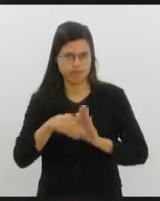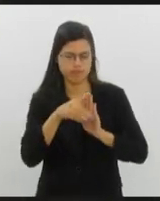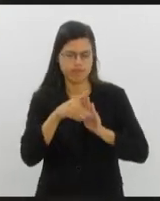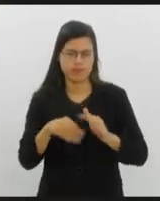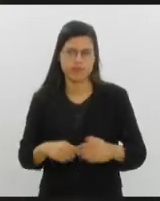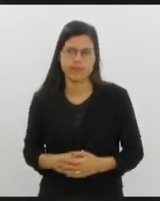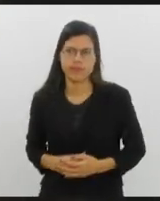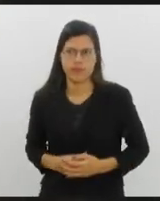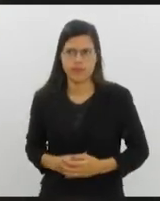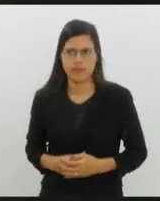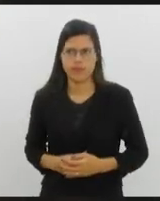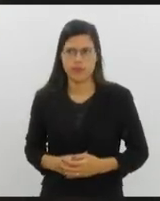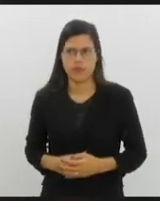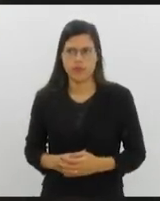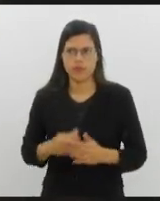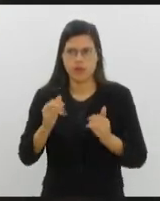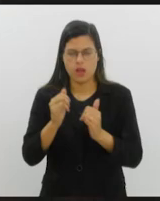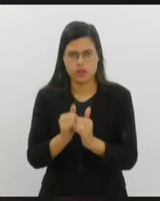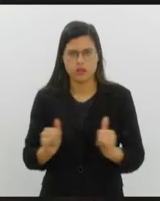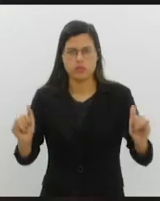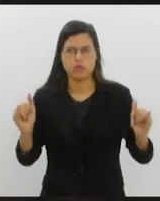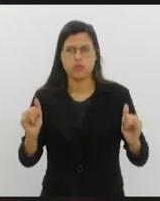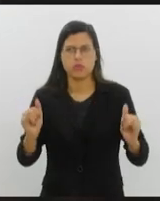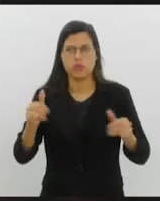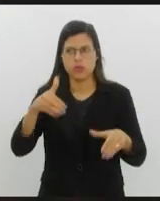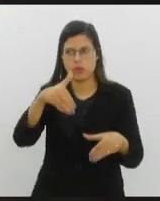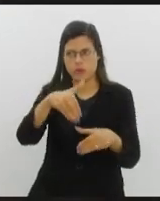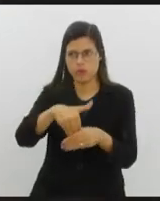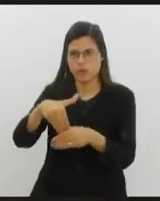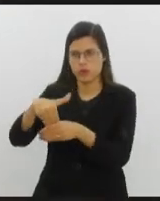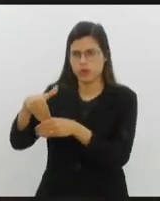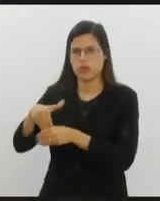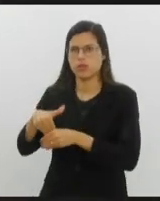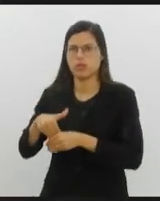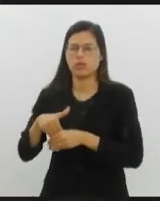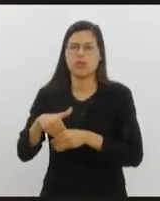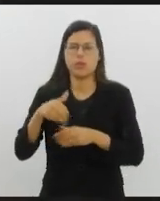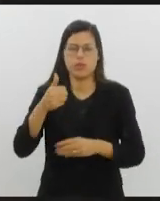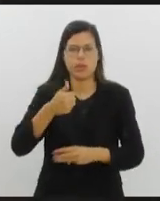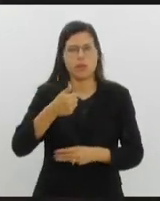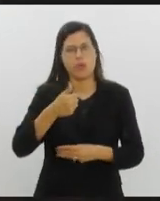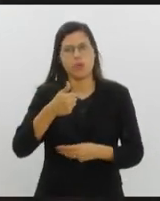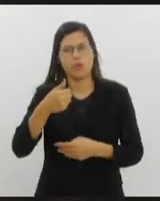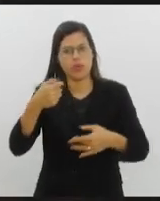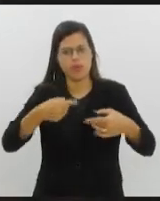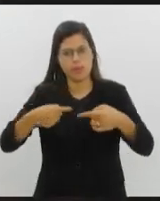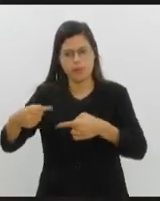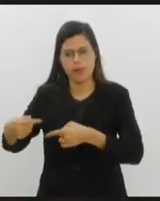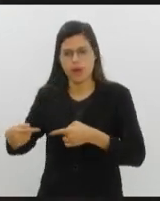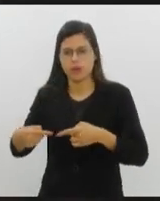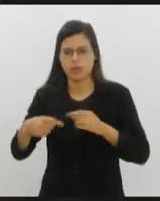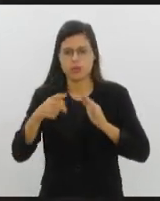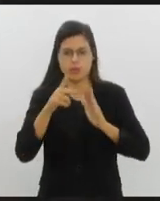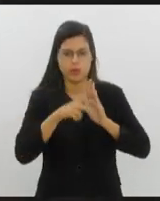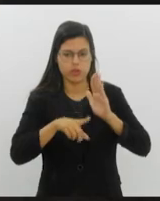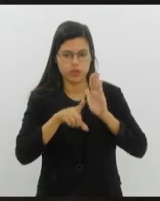emendas. Anuncio em votação, em primeira discussão, projeto de lei